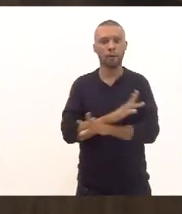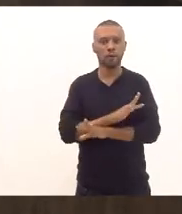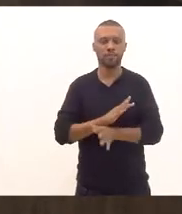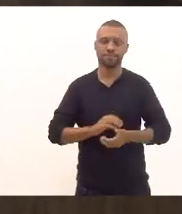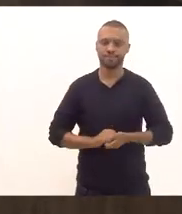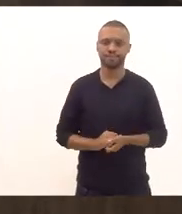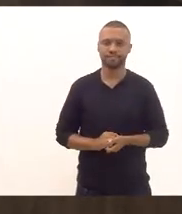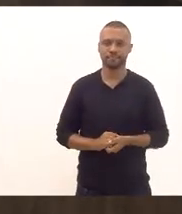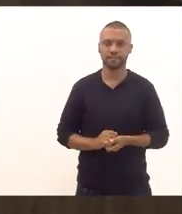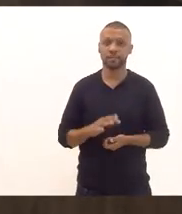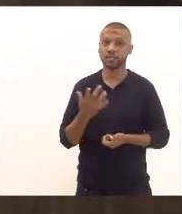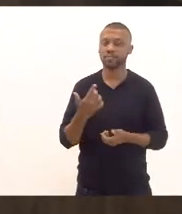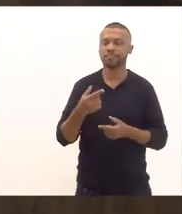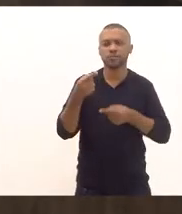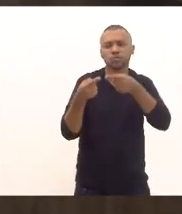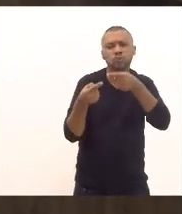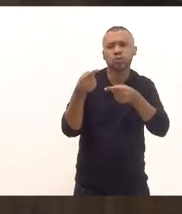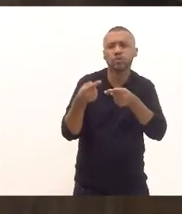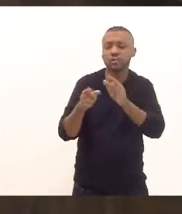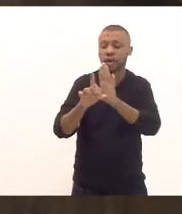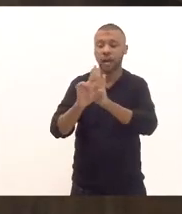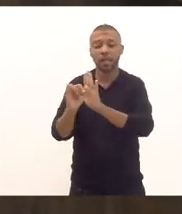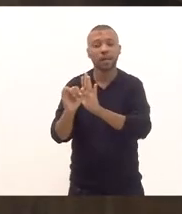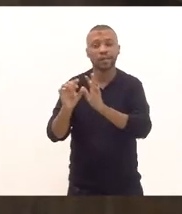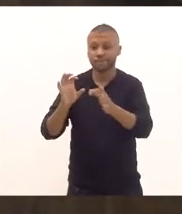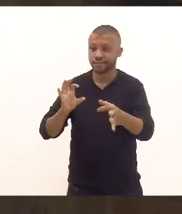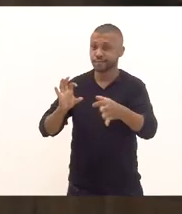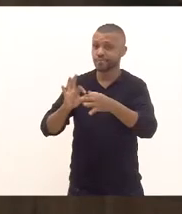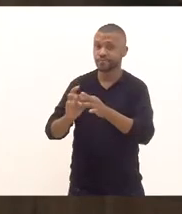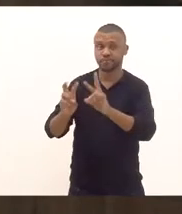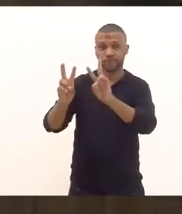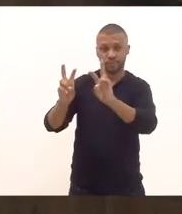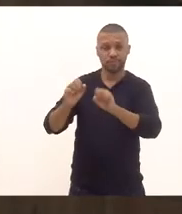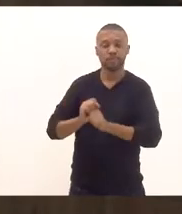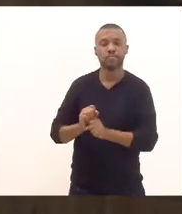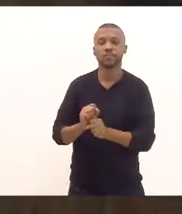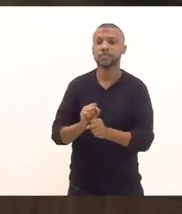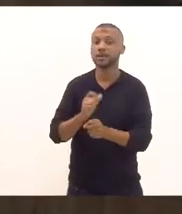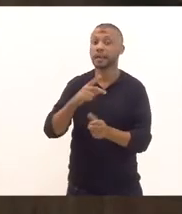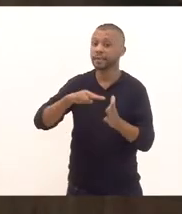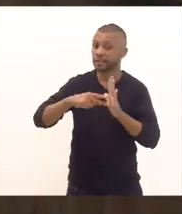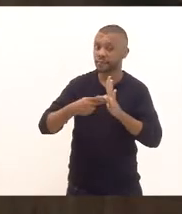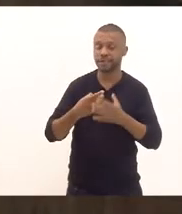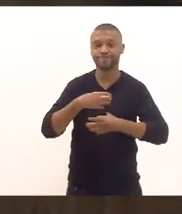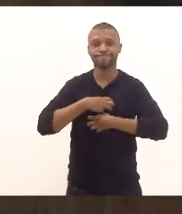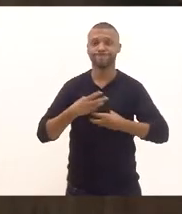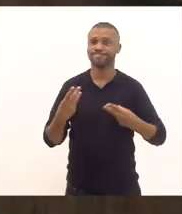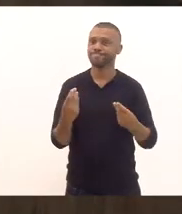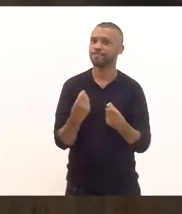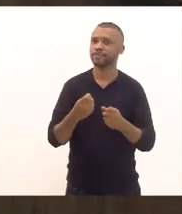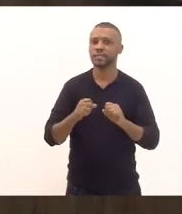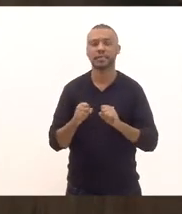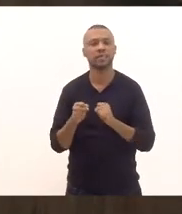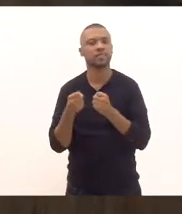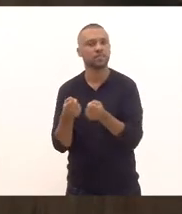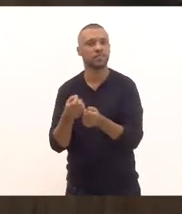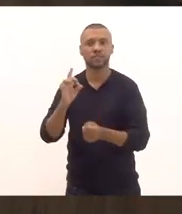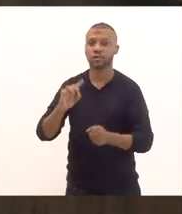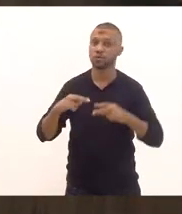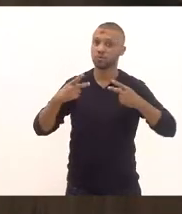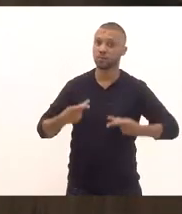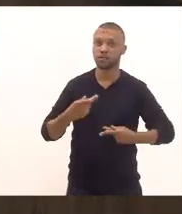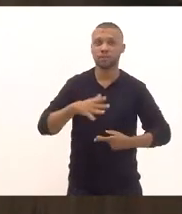então legislar sobre isso é se sensibilizar com a garantia de direito é de um setor